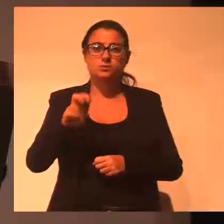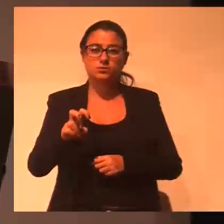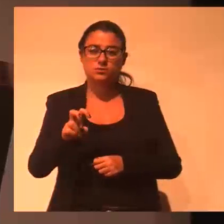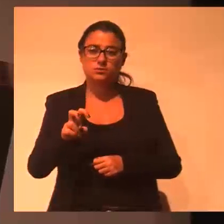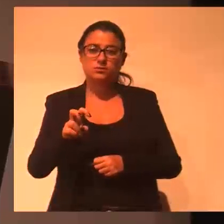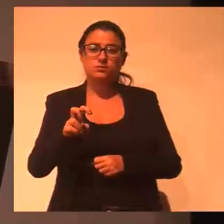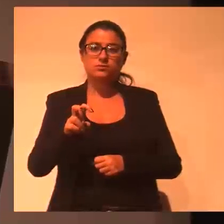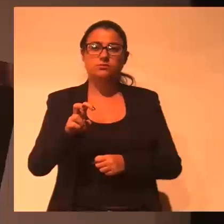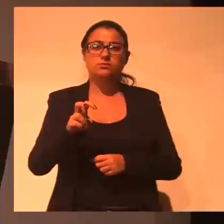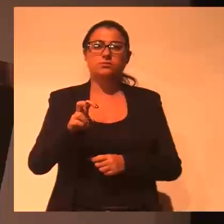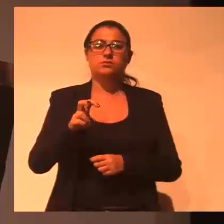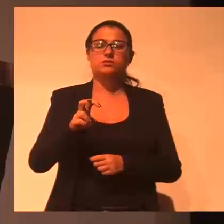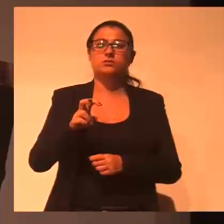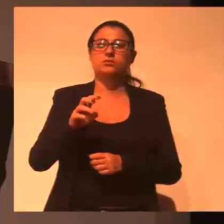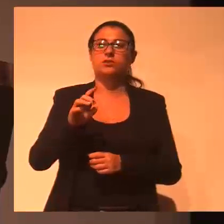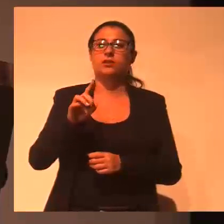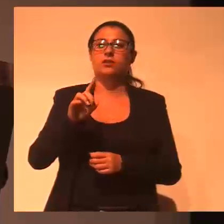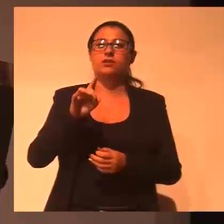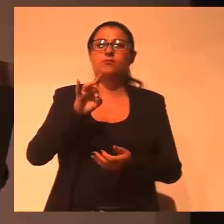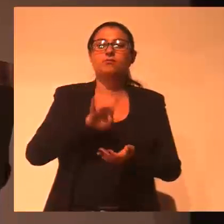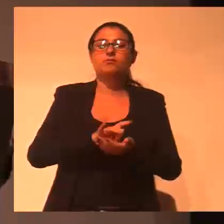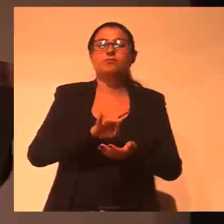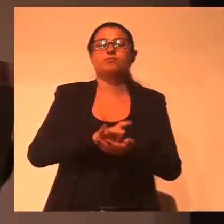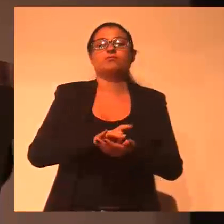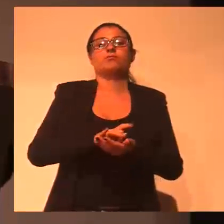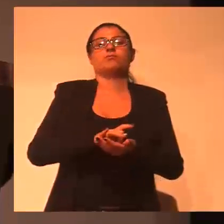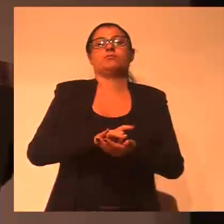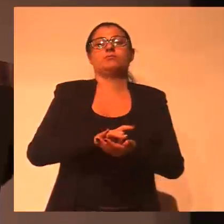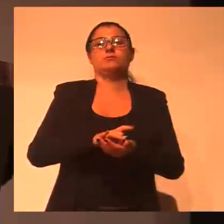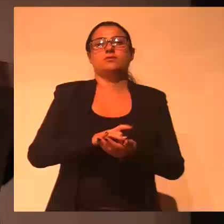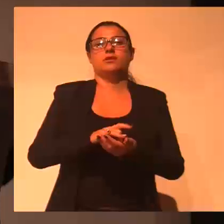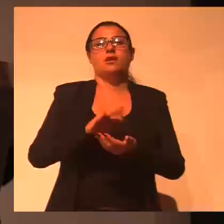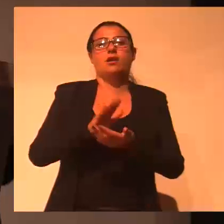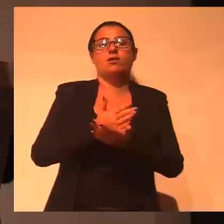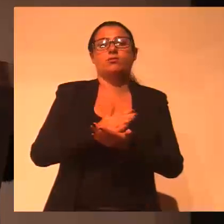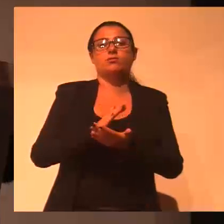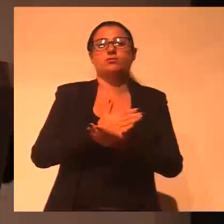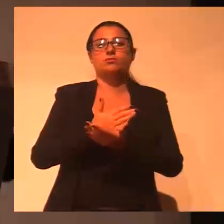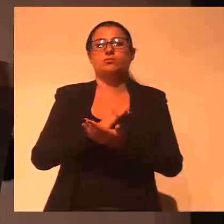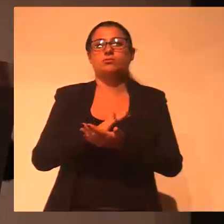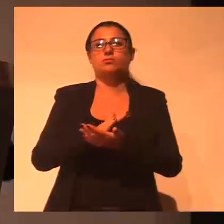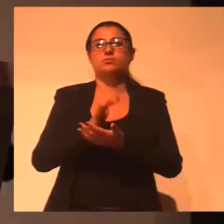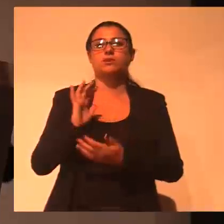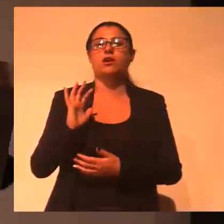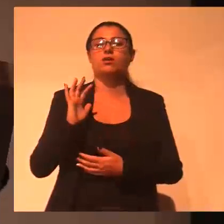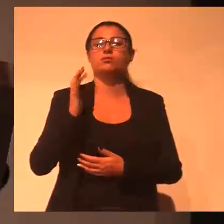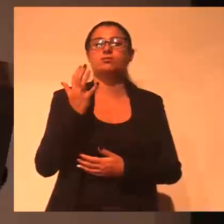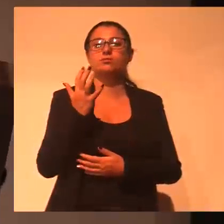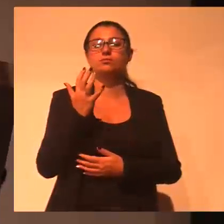pelo Gugelmin, nós vamos oficiar o Tribunal de Contas, e alguns casos de